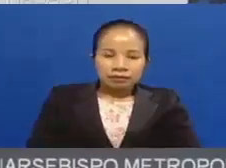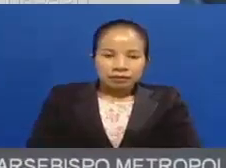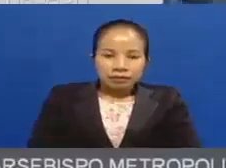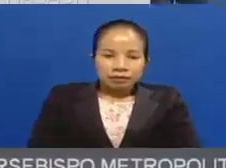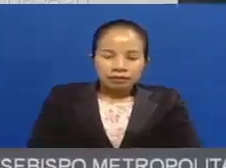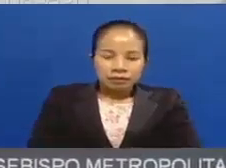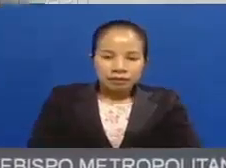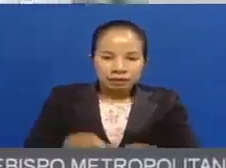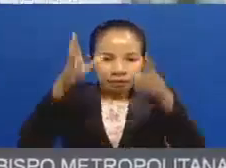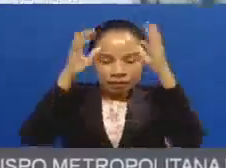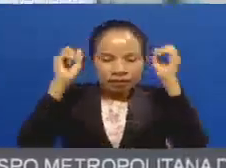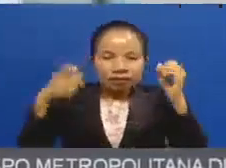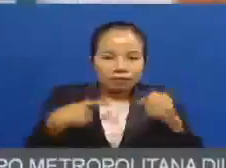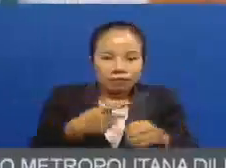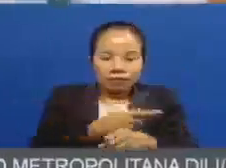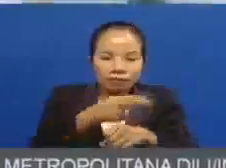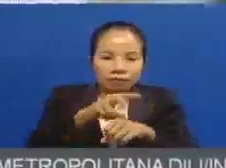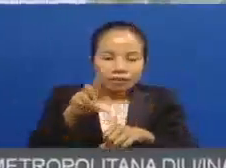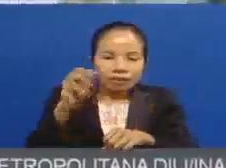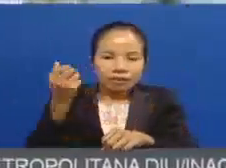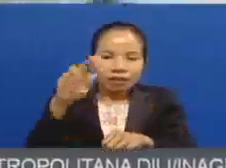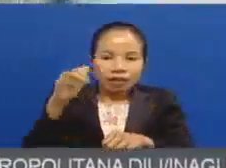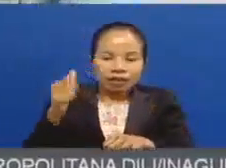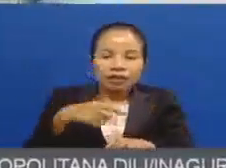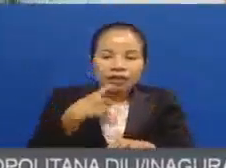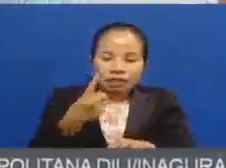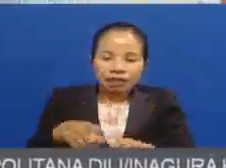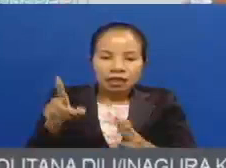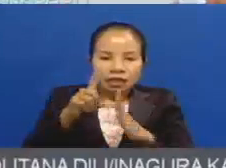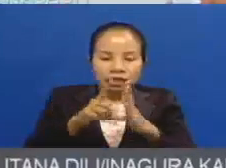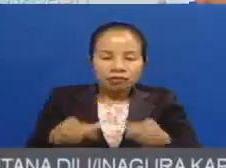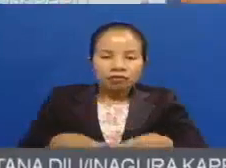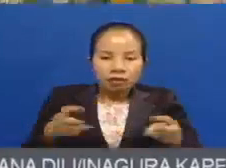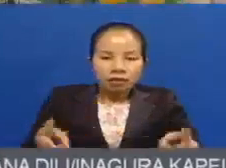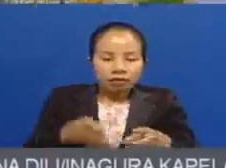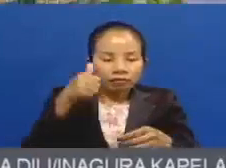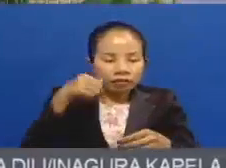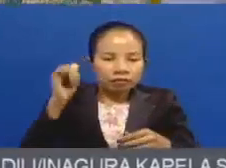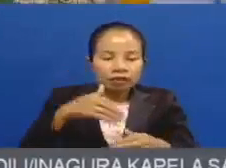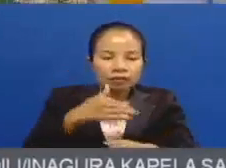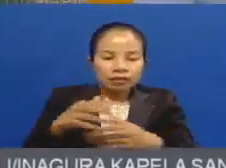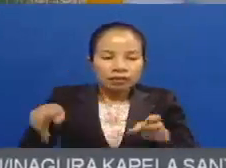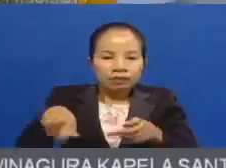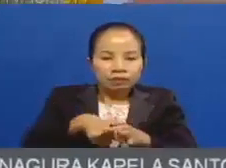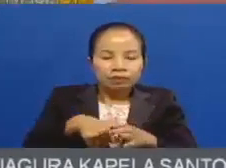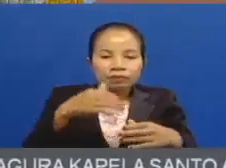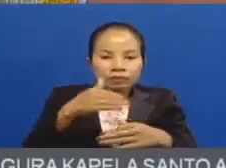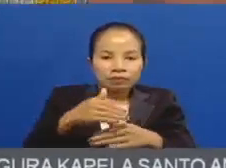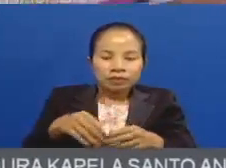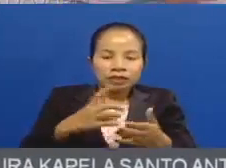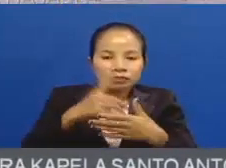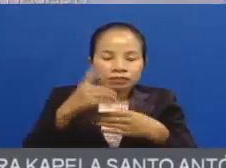Presidente do Parlamento Nacional, Maria Fernanda Lai, informa, Lei Fodalamba Feto Sira participa e processo de desenvolvimento na saúde, mas